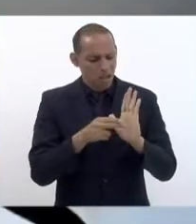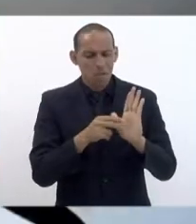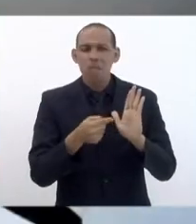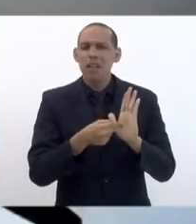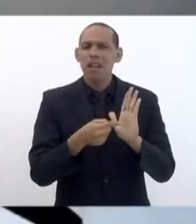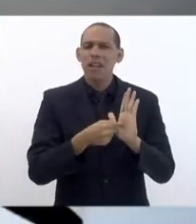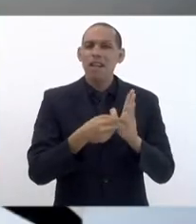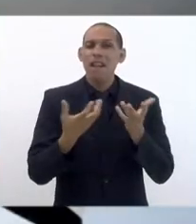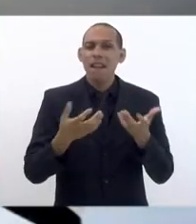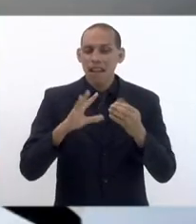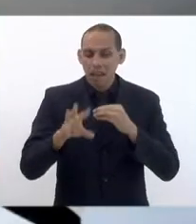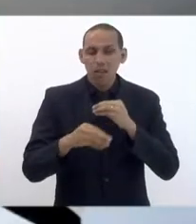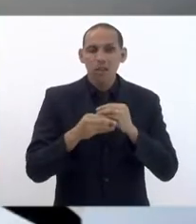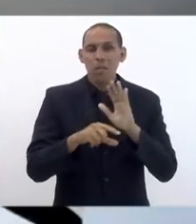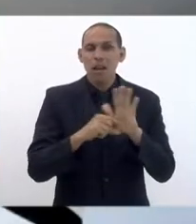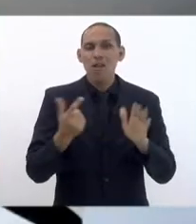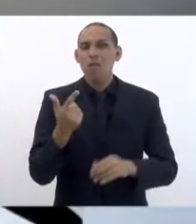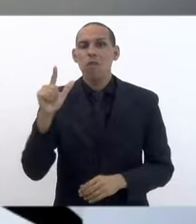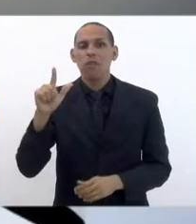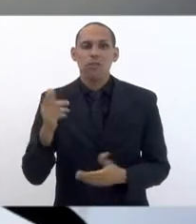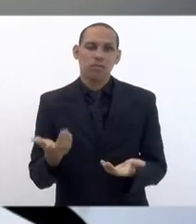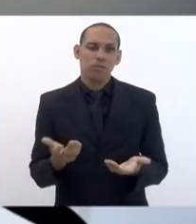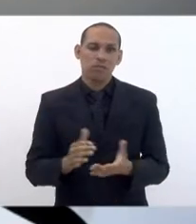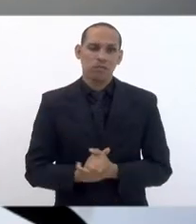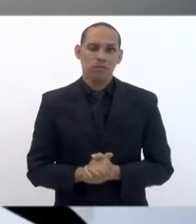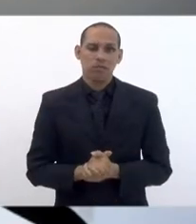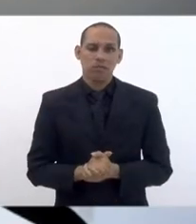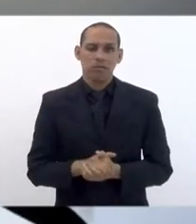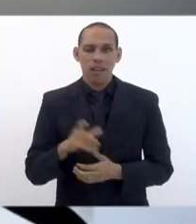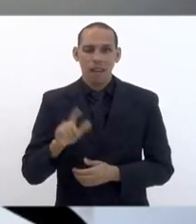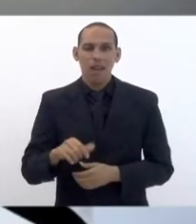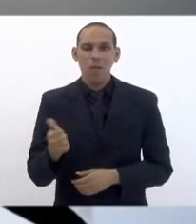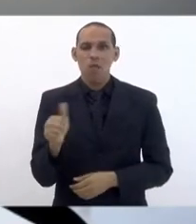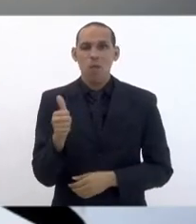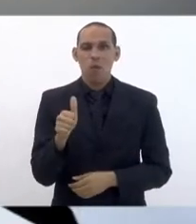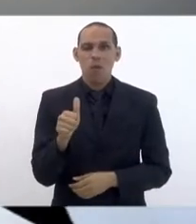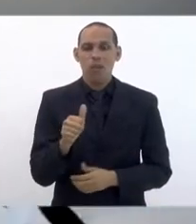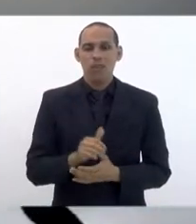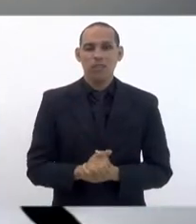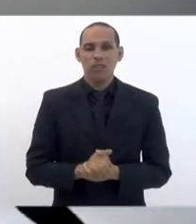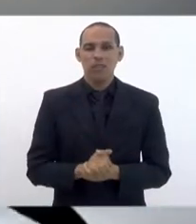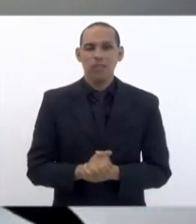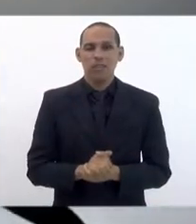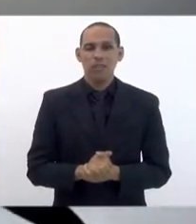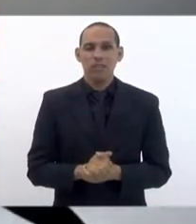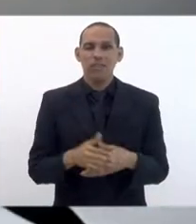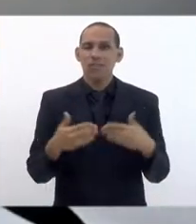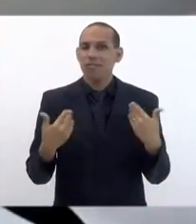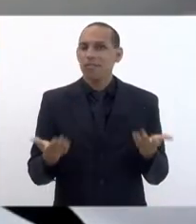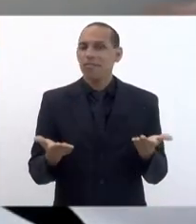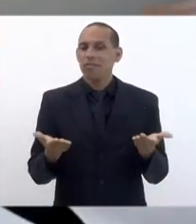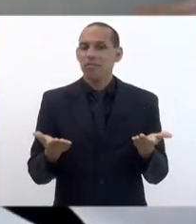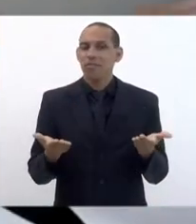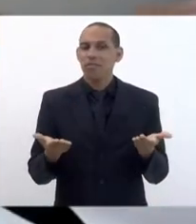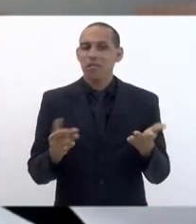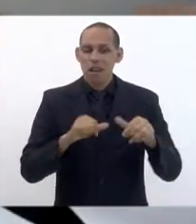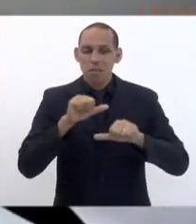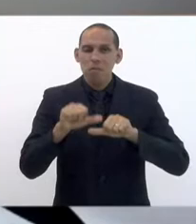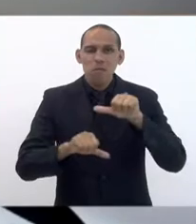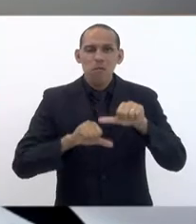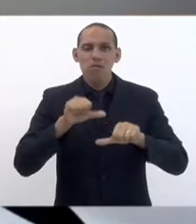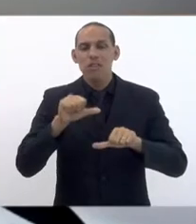incluir um outro parágrafo, né? Que é o parágrafo 11 da lei 4.510. Portanto, não está modificando